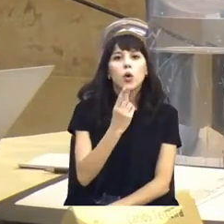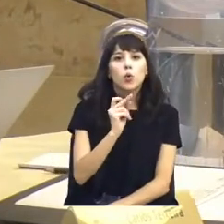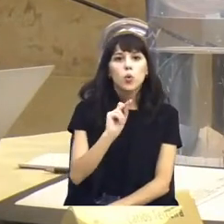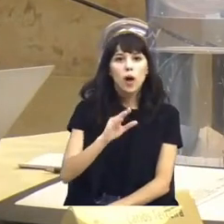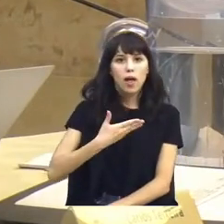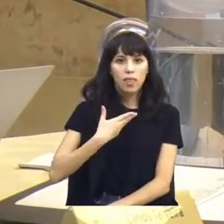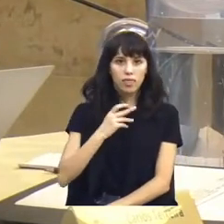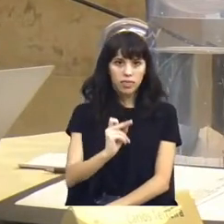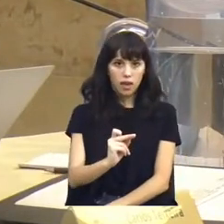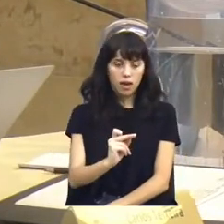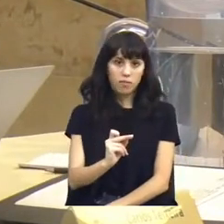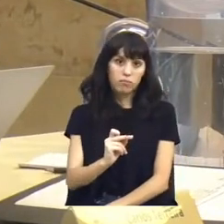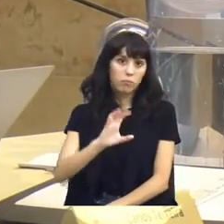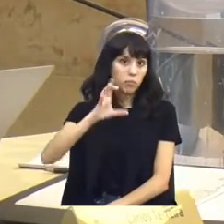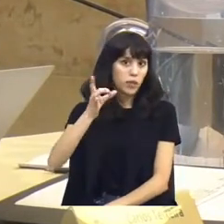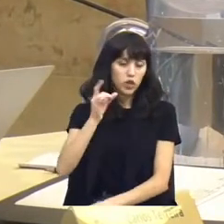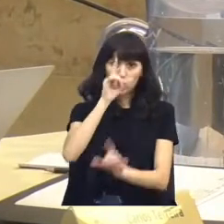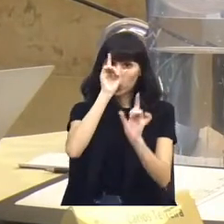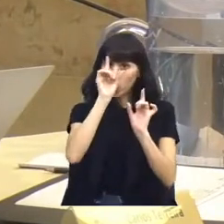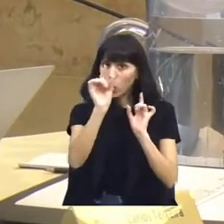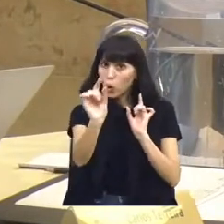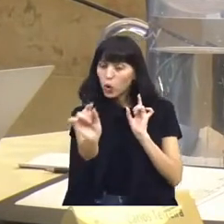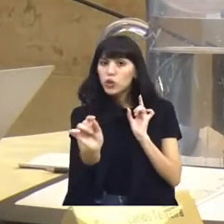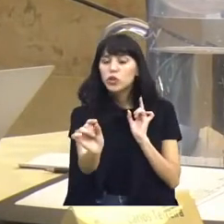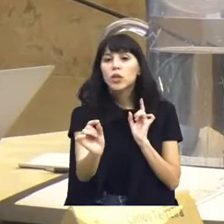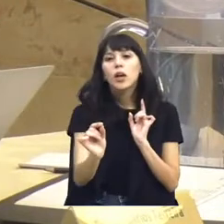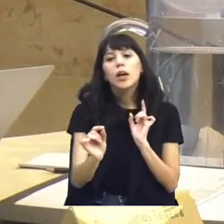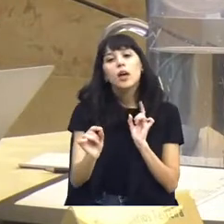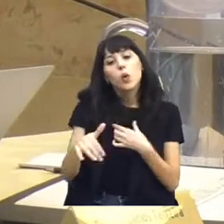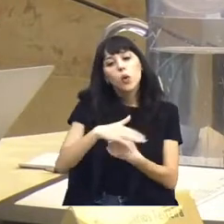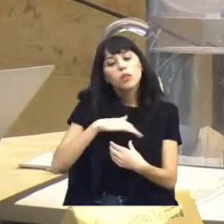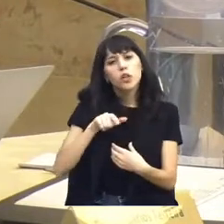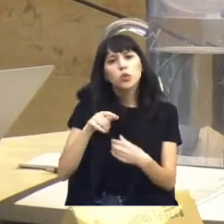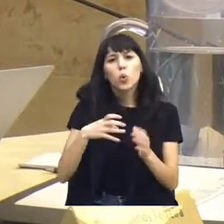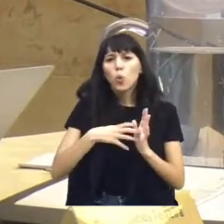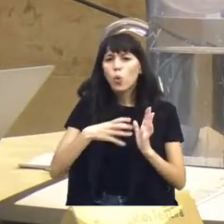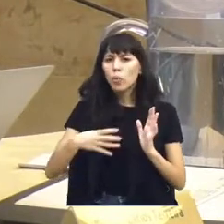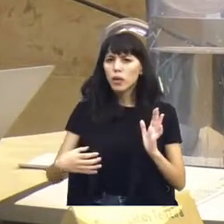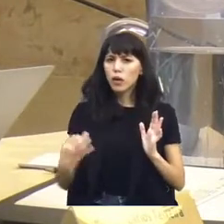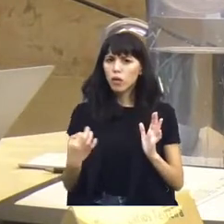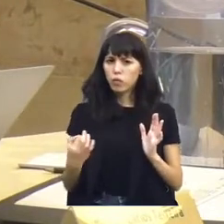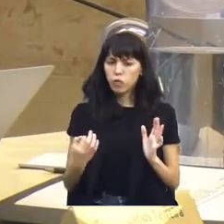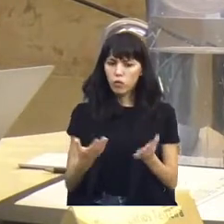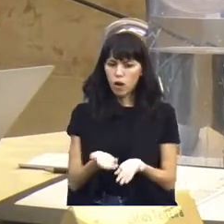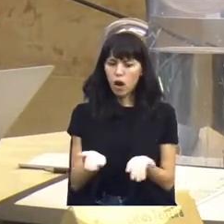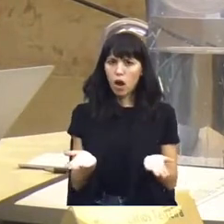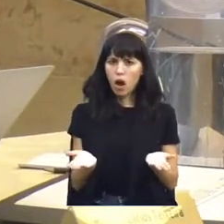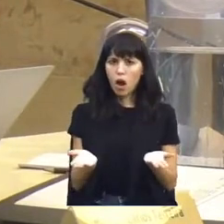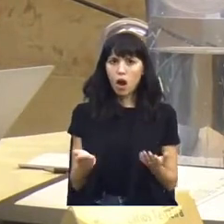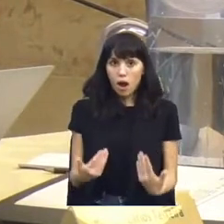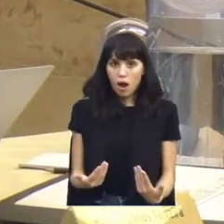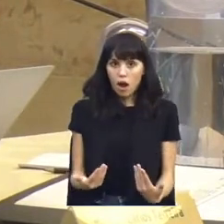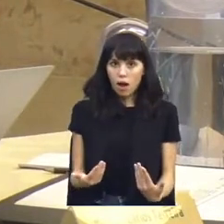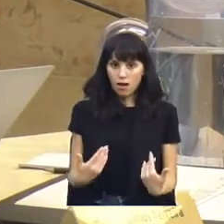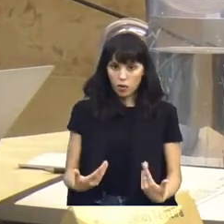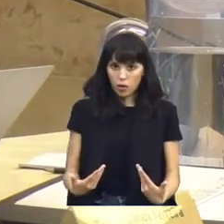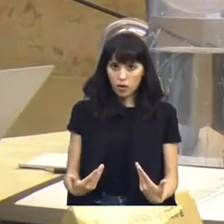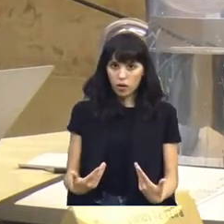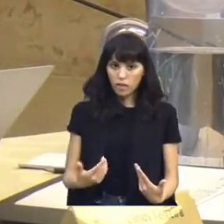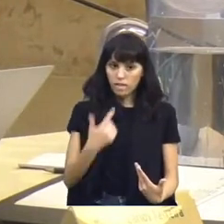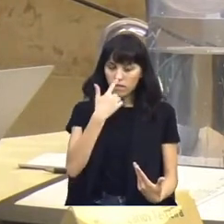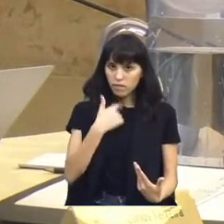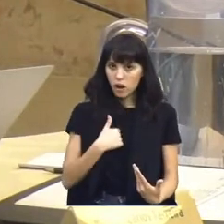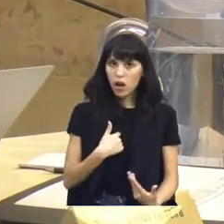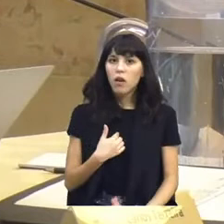e por isso é no contexto Neste contexto complicado e complexo que nos mostra que estamos a